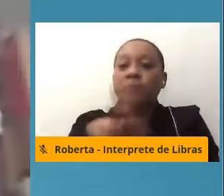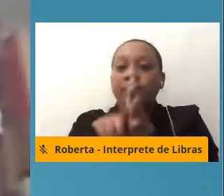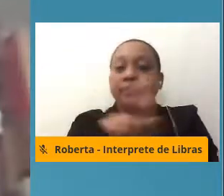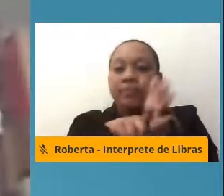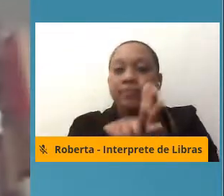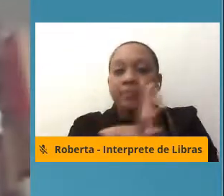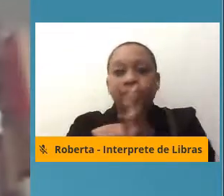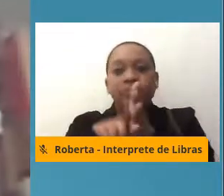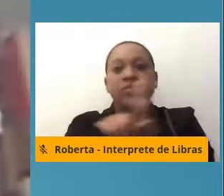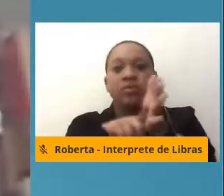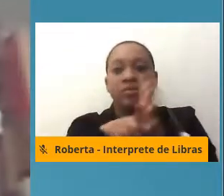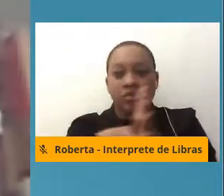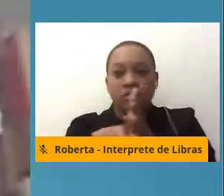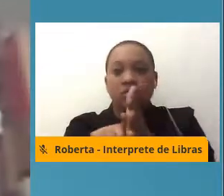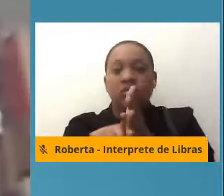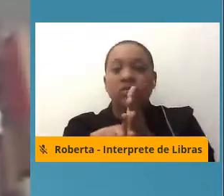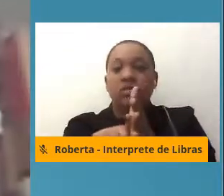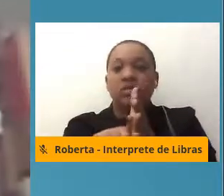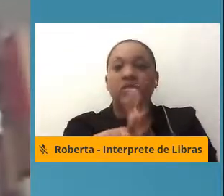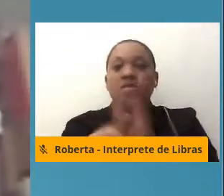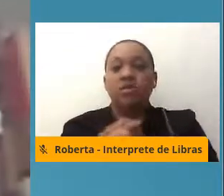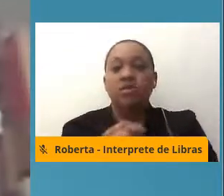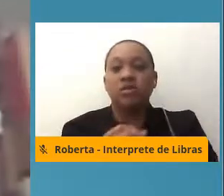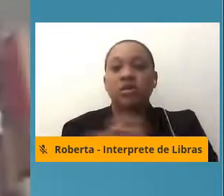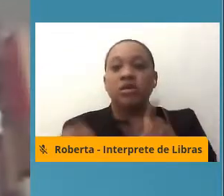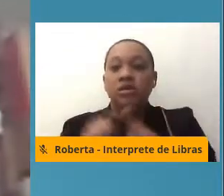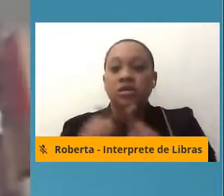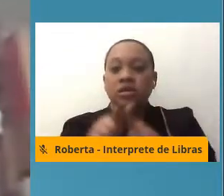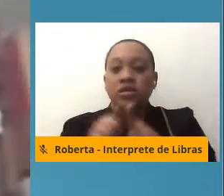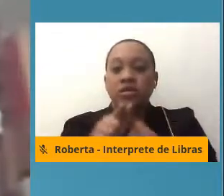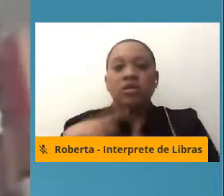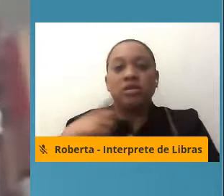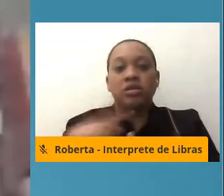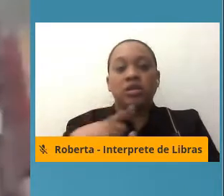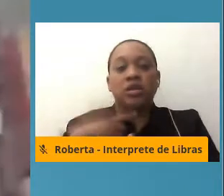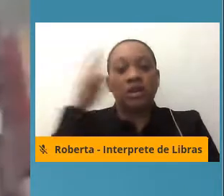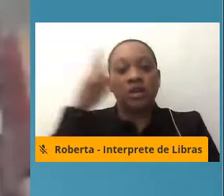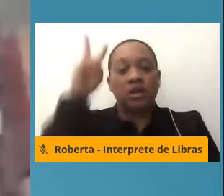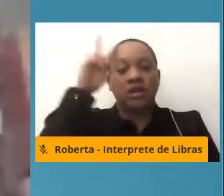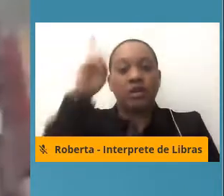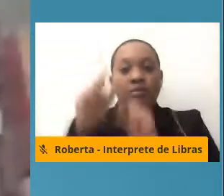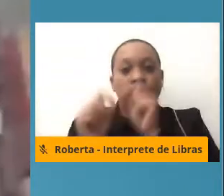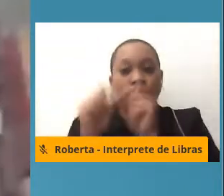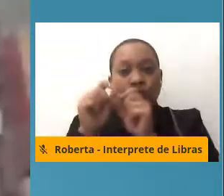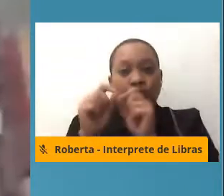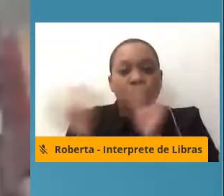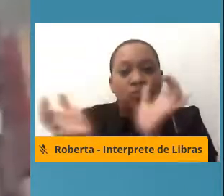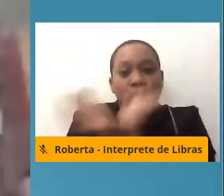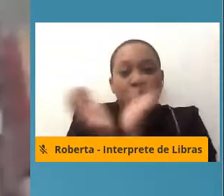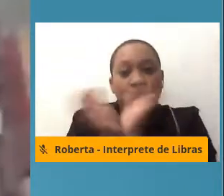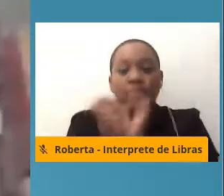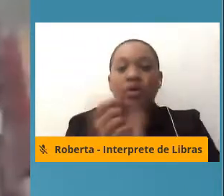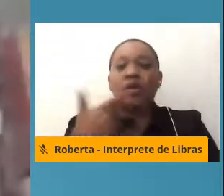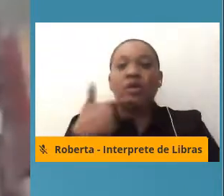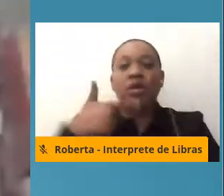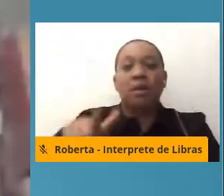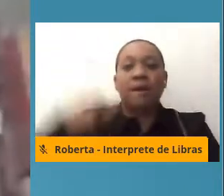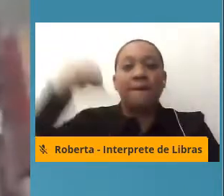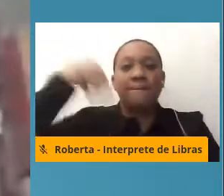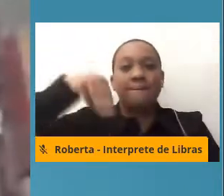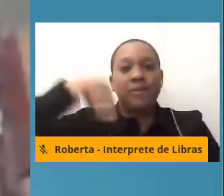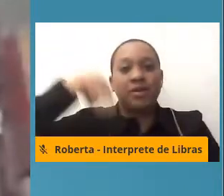fluidos complexos e estatística. E é membro ativo do grupo de modelagem matemática epidemiológica do